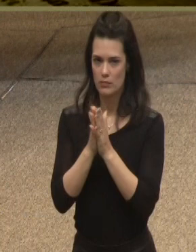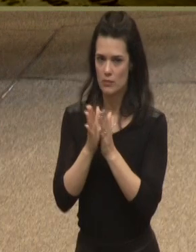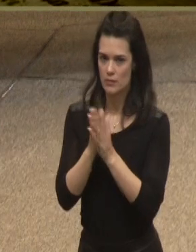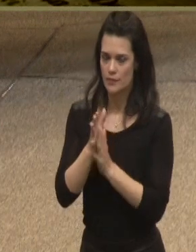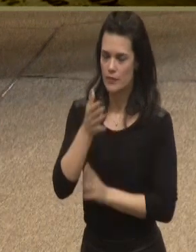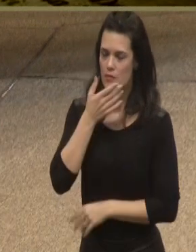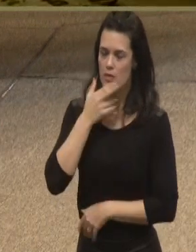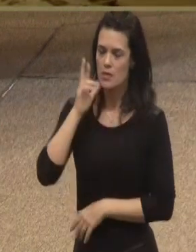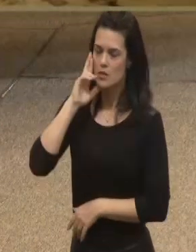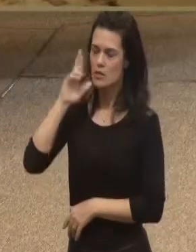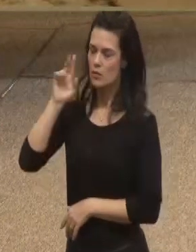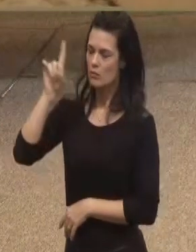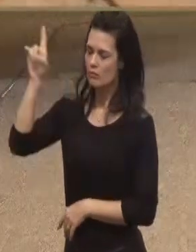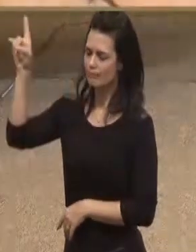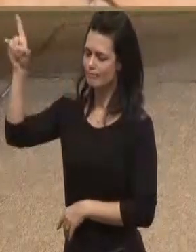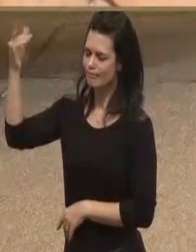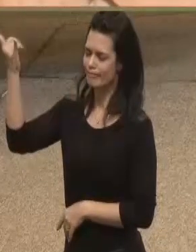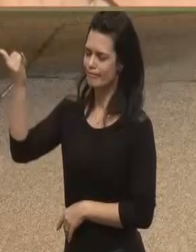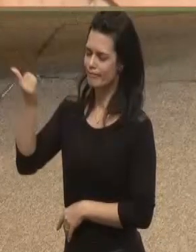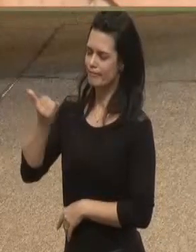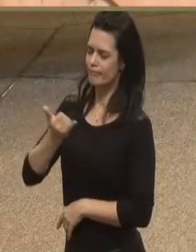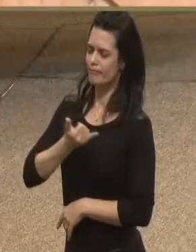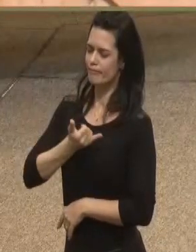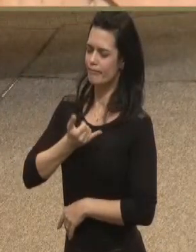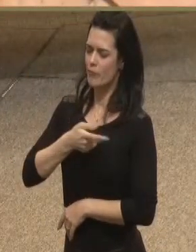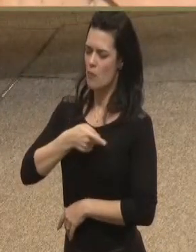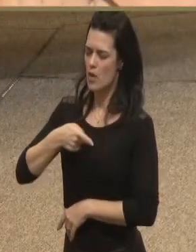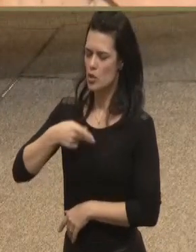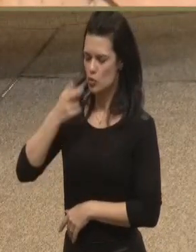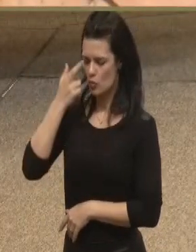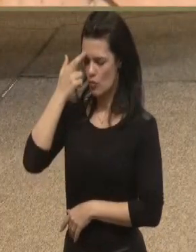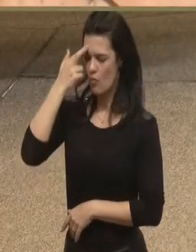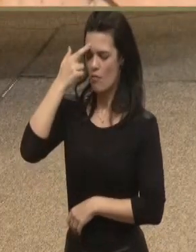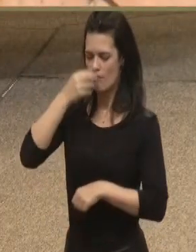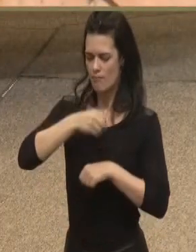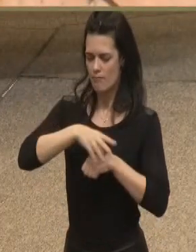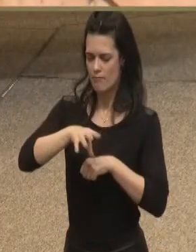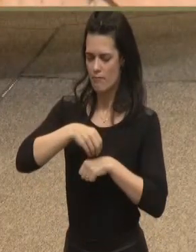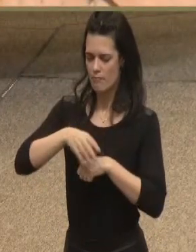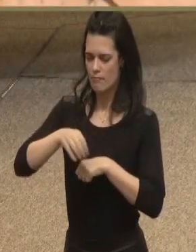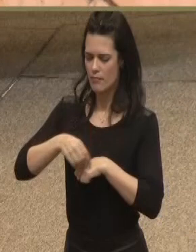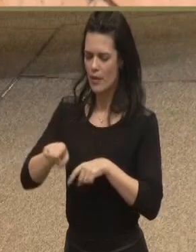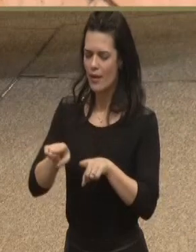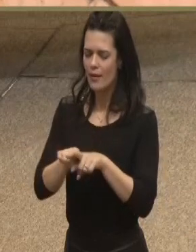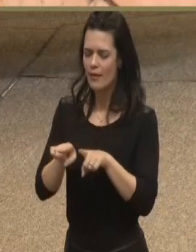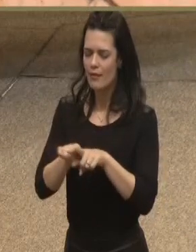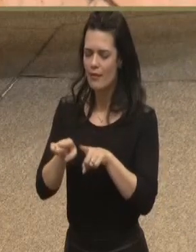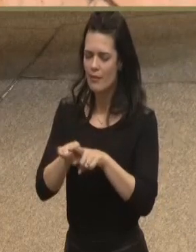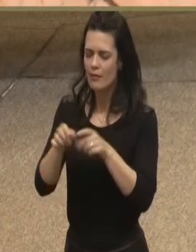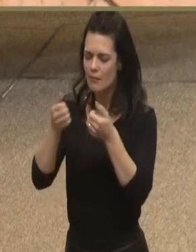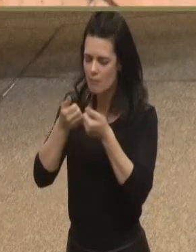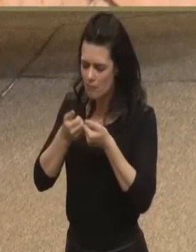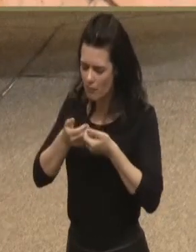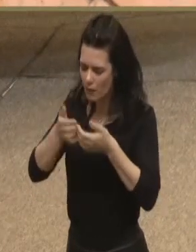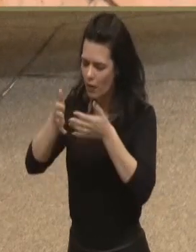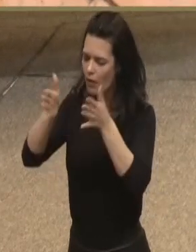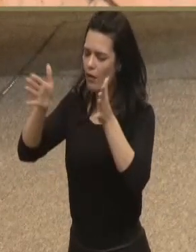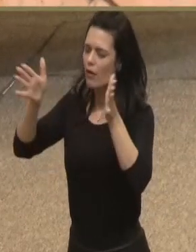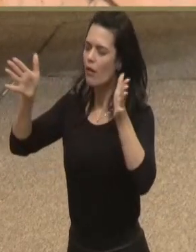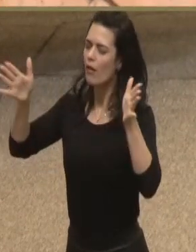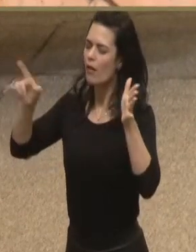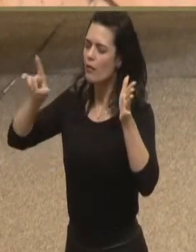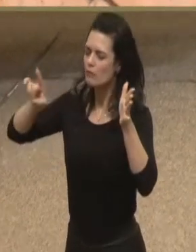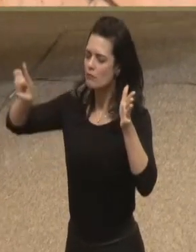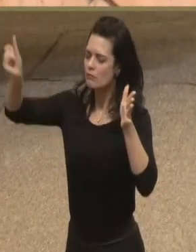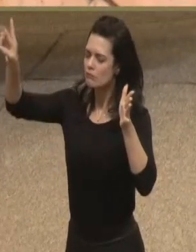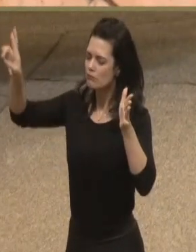filho, Deus. Mas mais do que usar o teu filho, abre os nossos ouvidos e o nosso coração para que